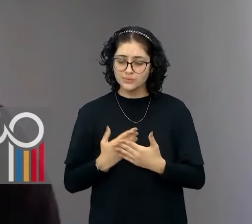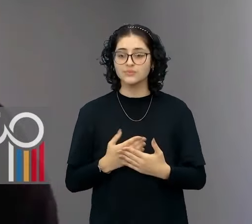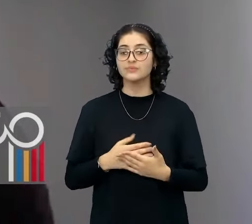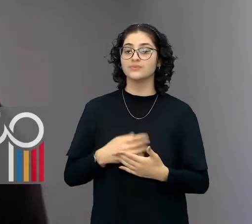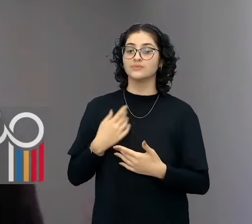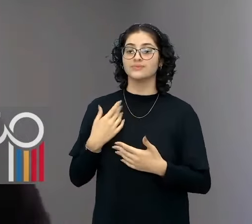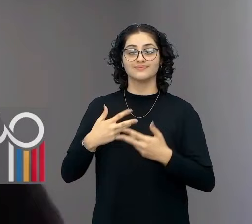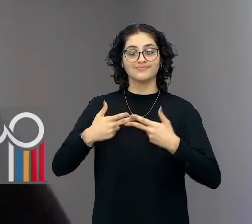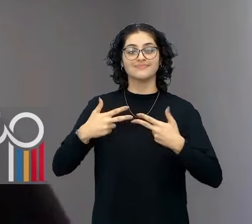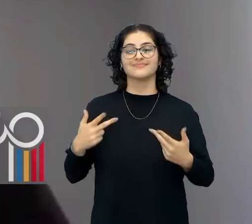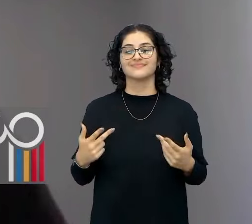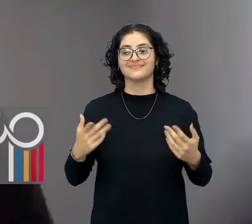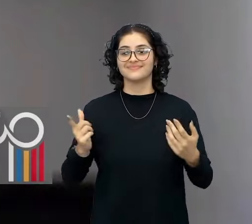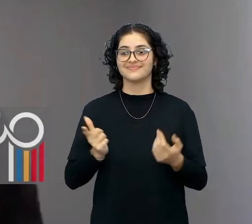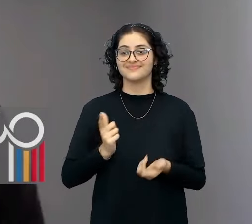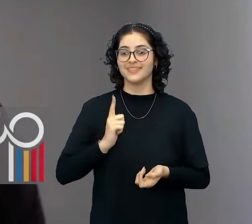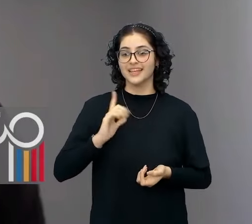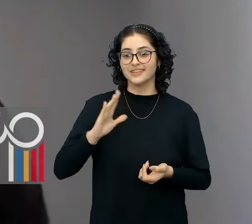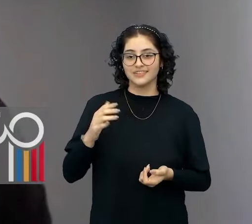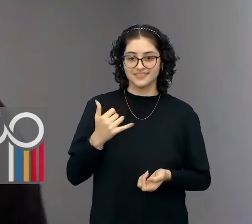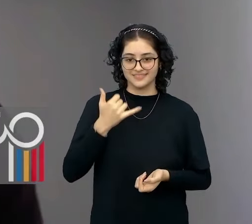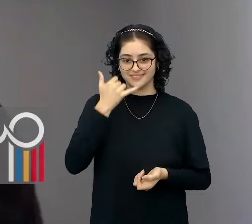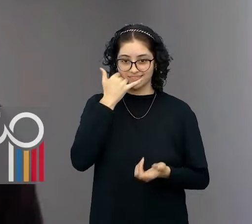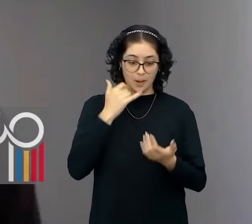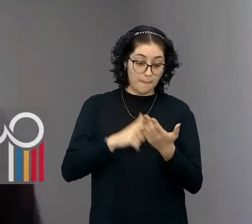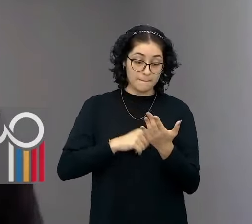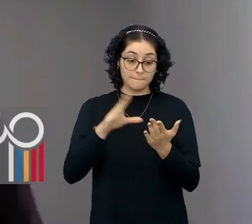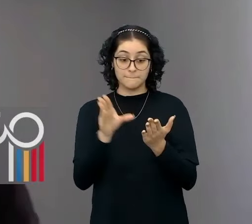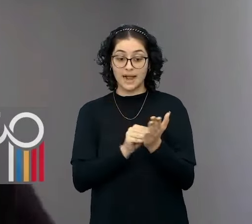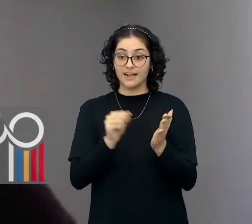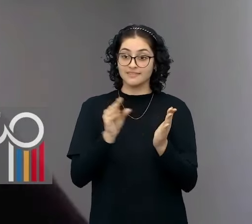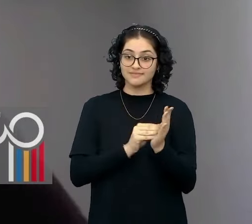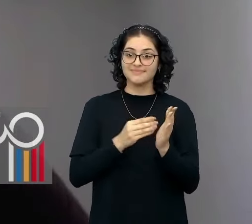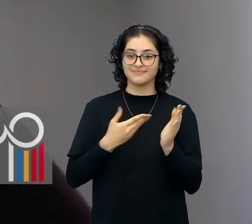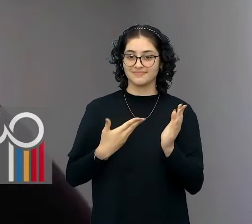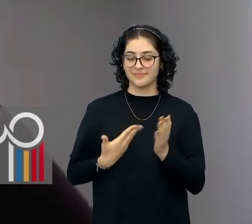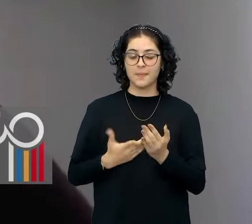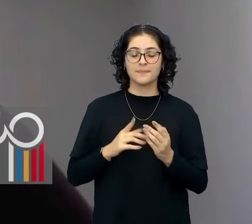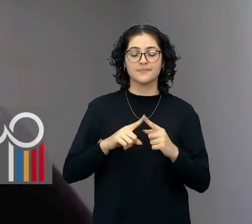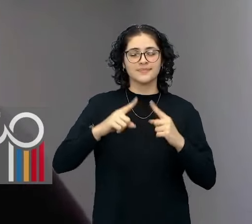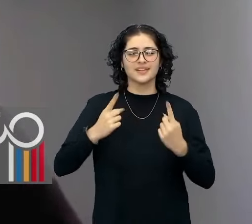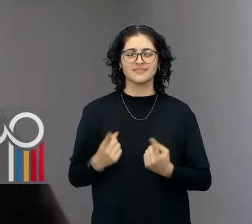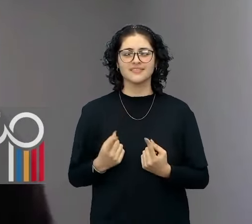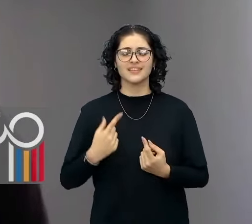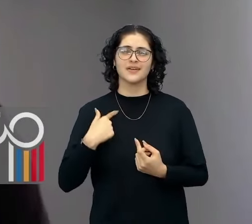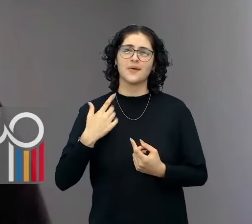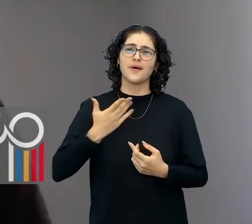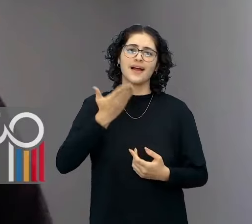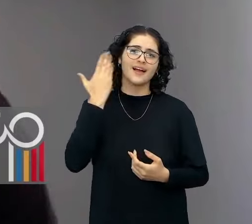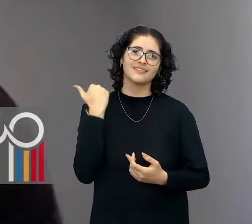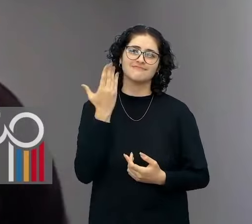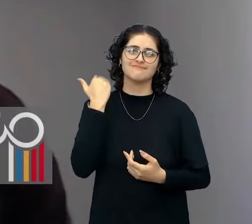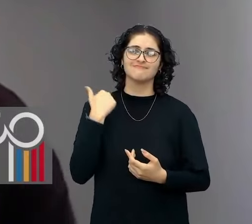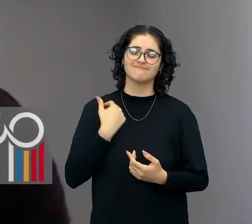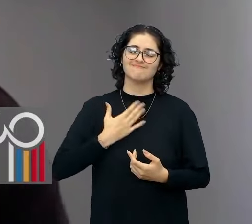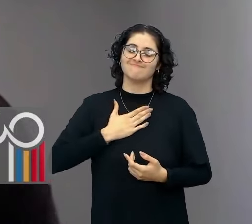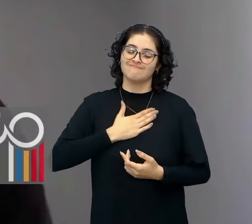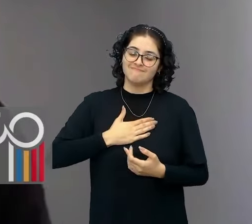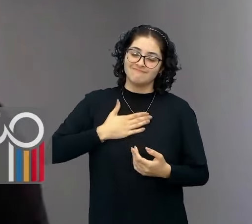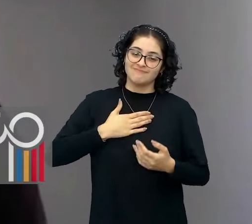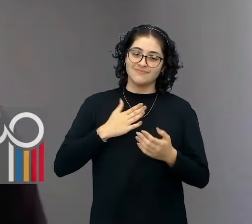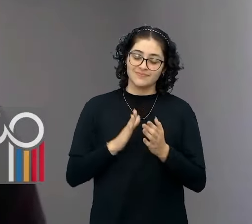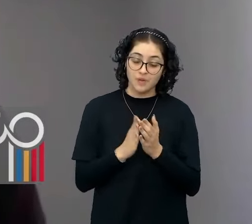a gente só pegar o celular já baixa lá um livro e tal, mas ainda eu sou da velha guarda, né? Eu gosto muito